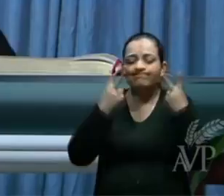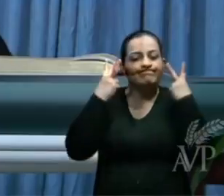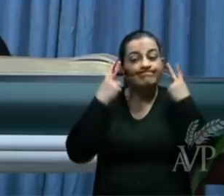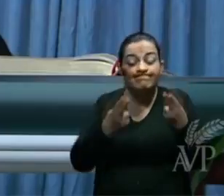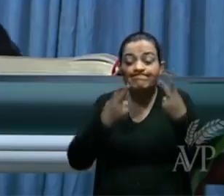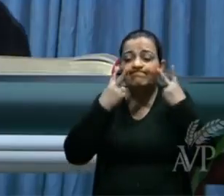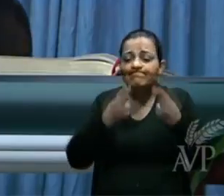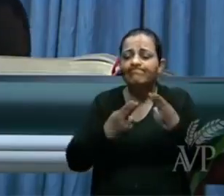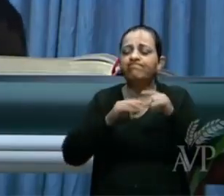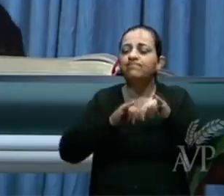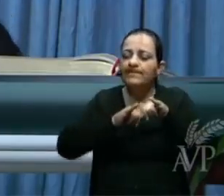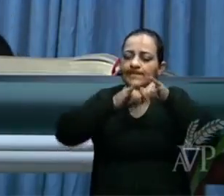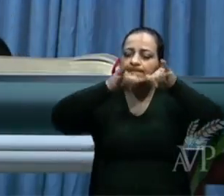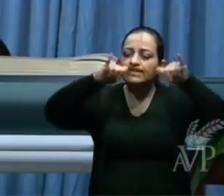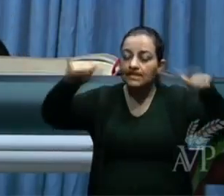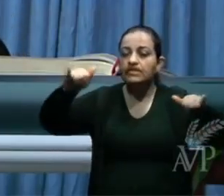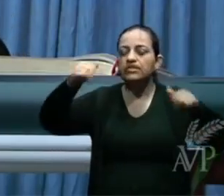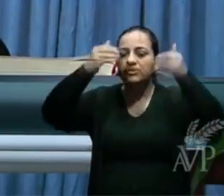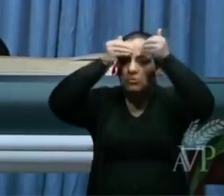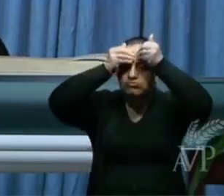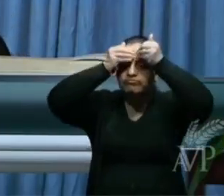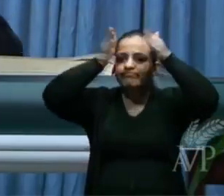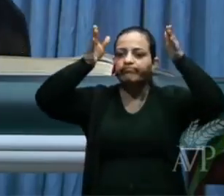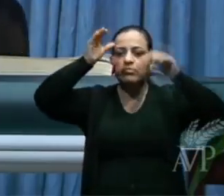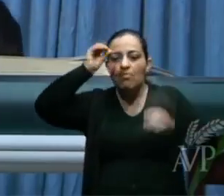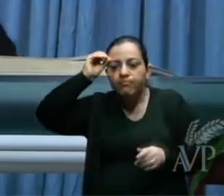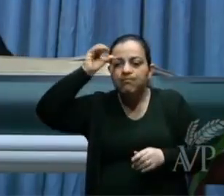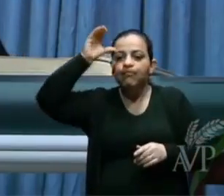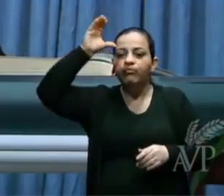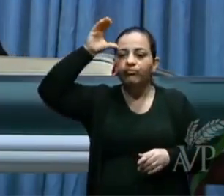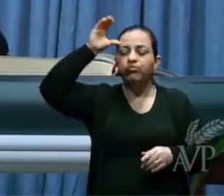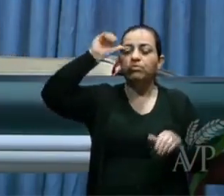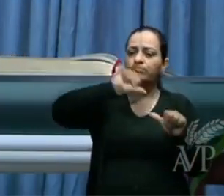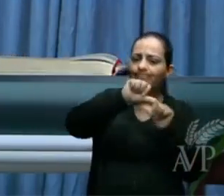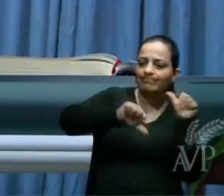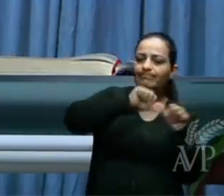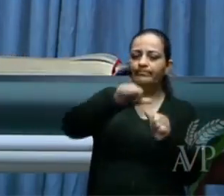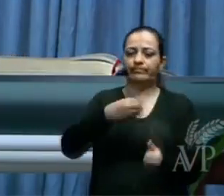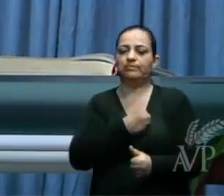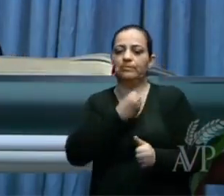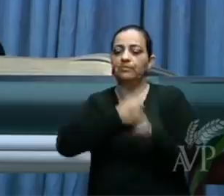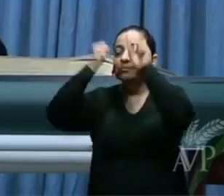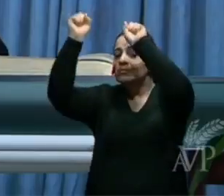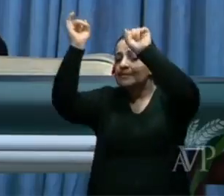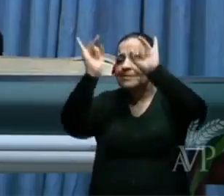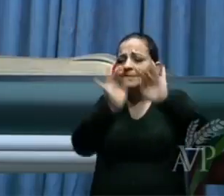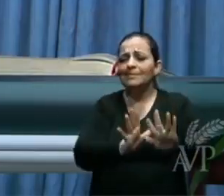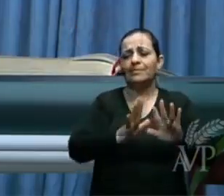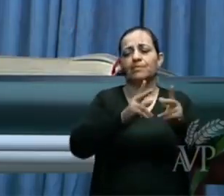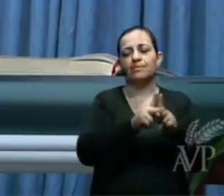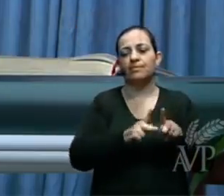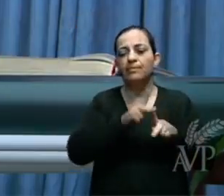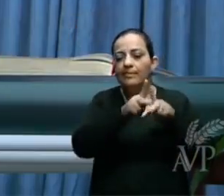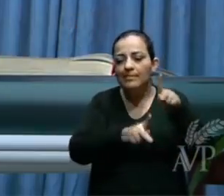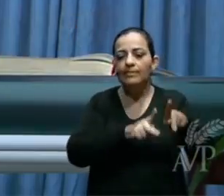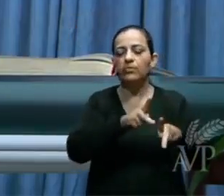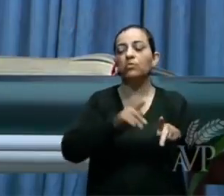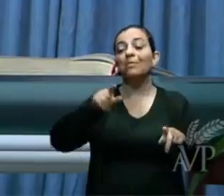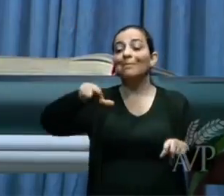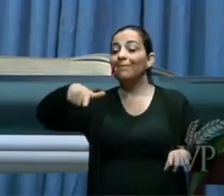traz a revelação que traz o entendimento que converte é uma bênção para uns e para outros